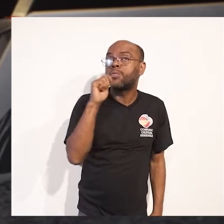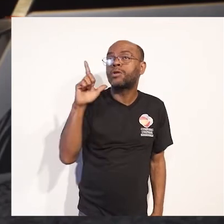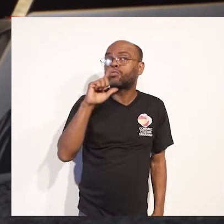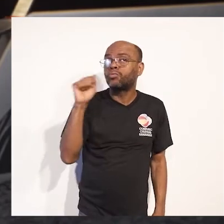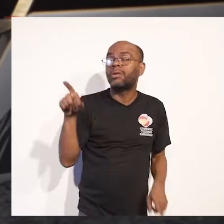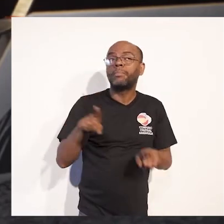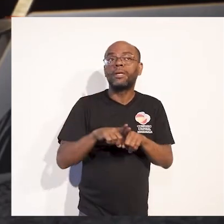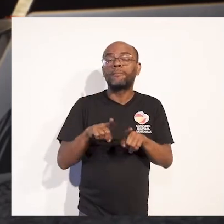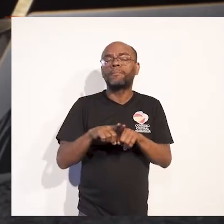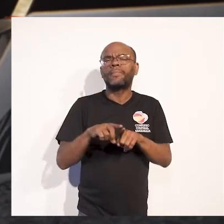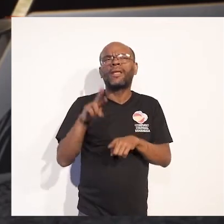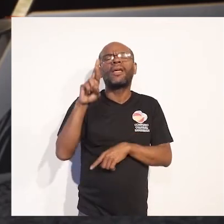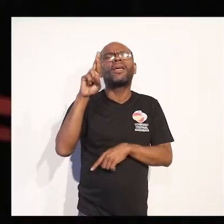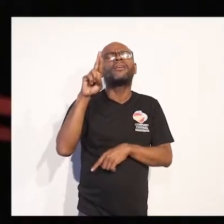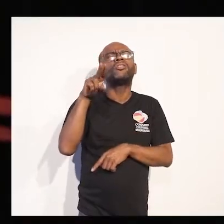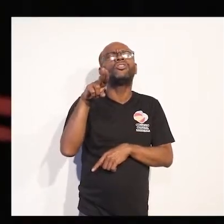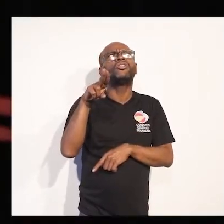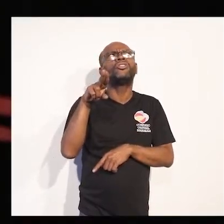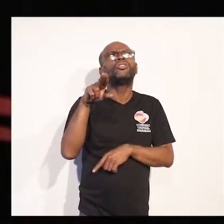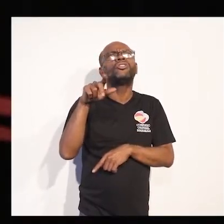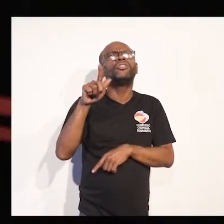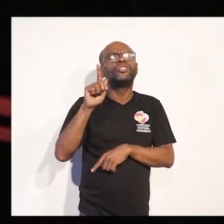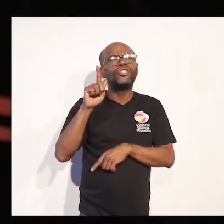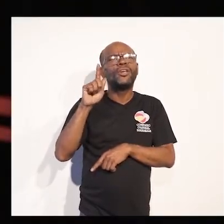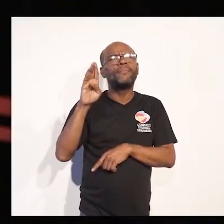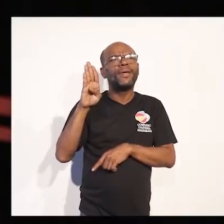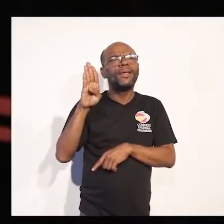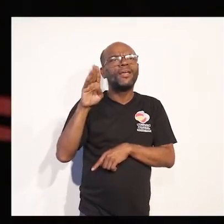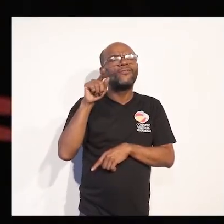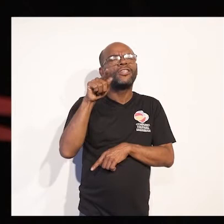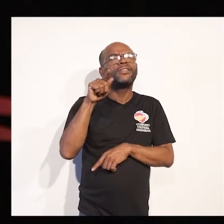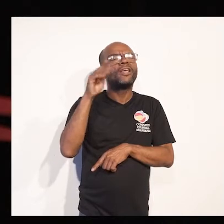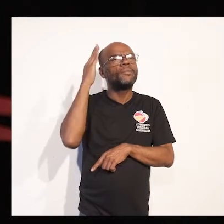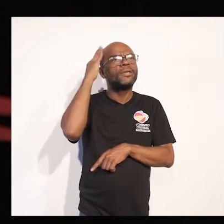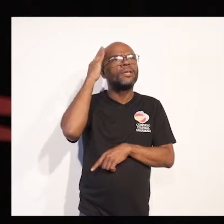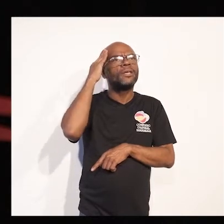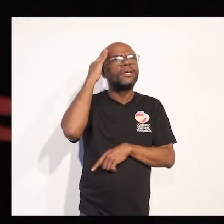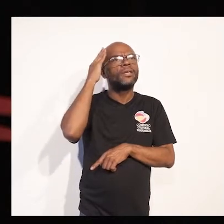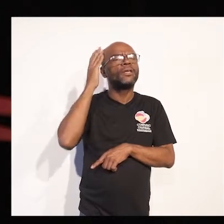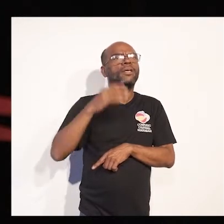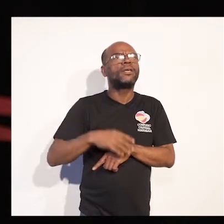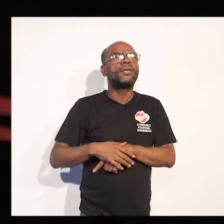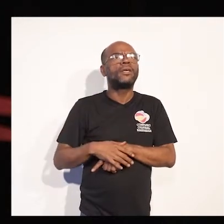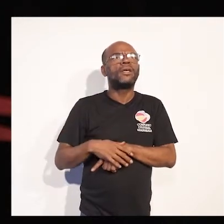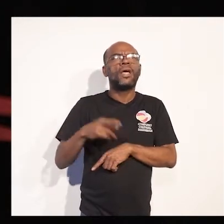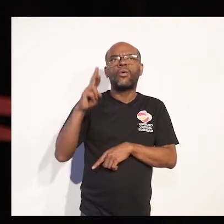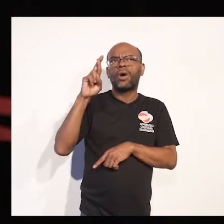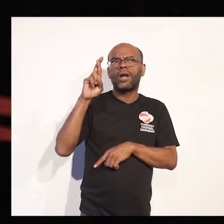de RGB? Que seria, pegando do inglês,